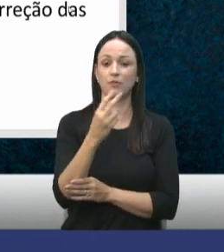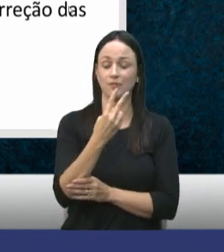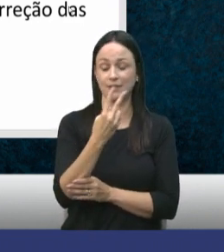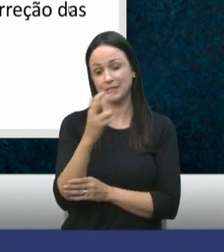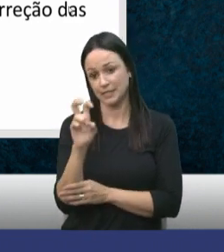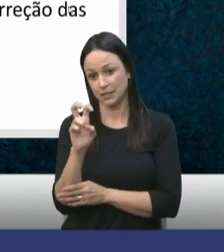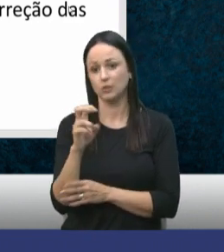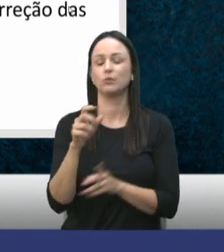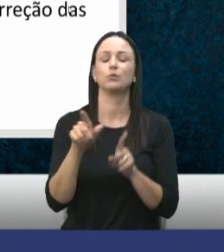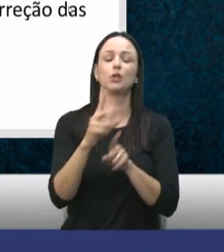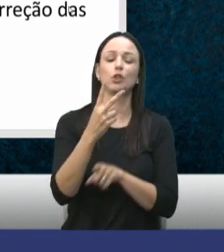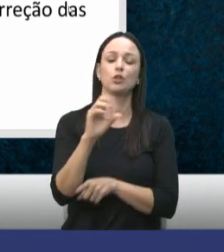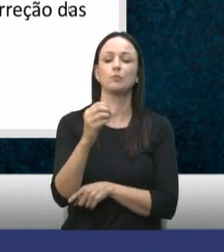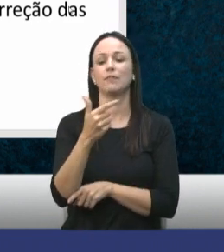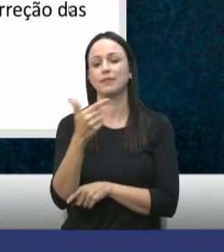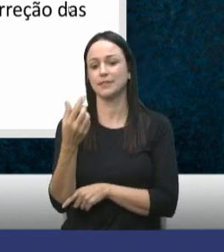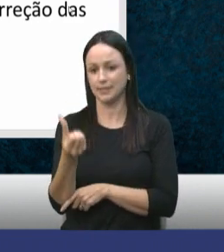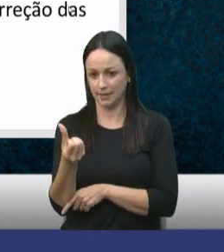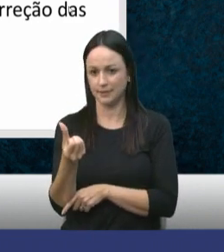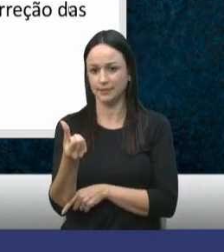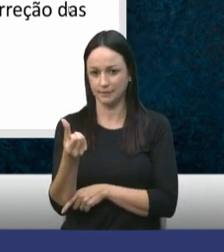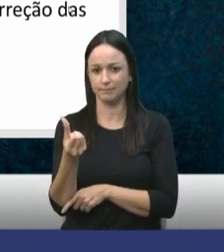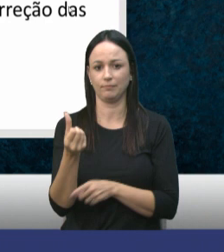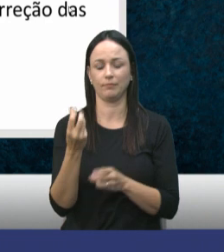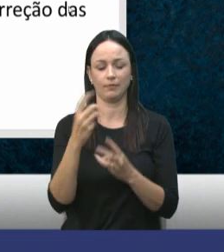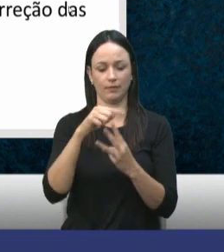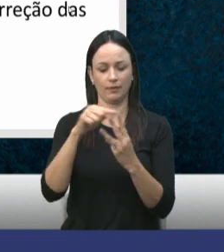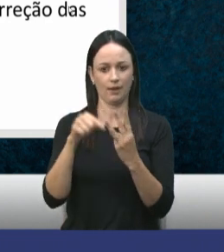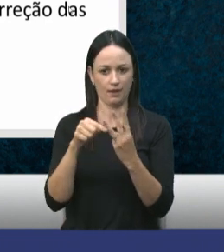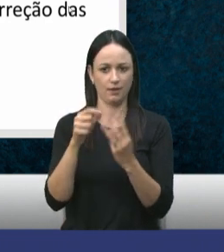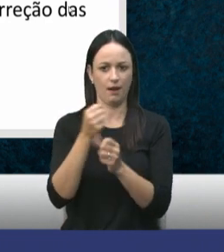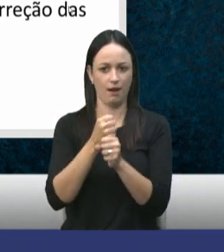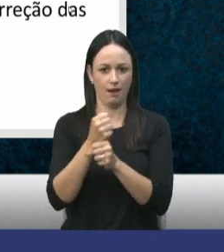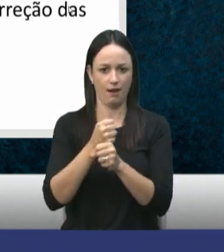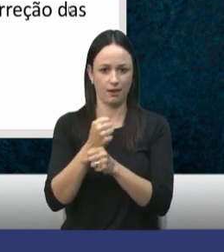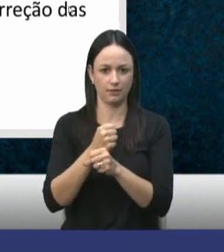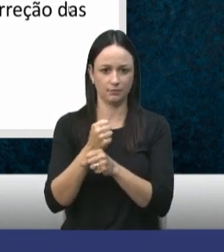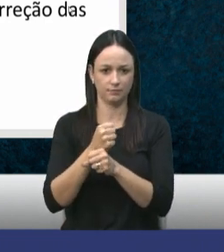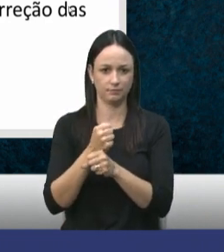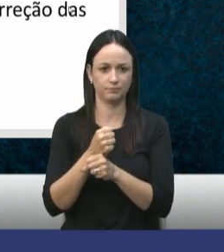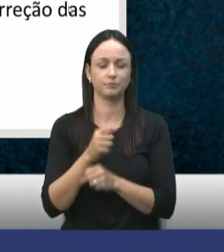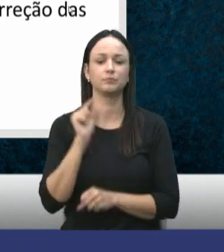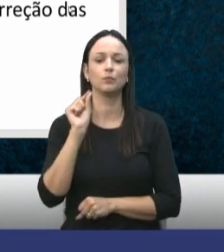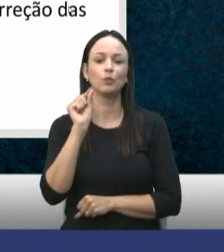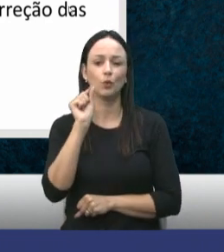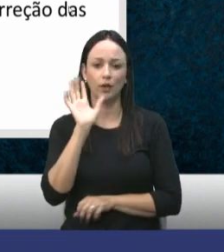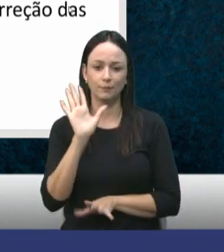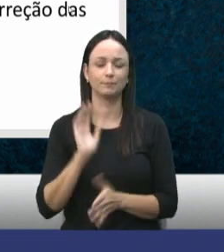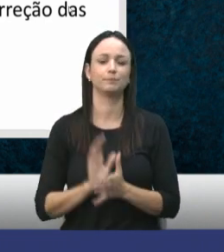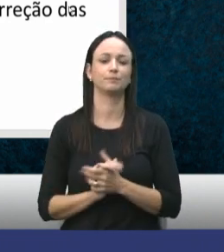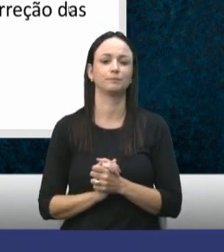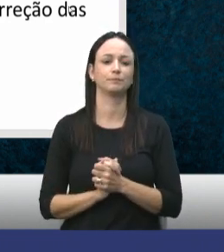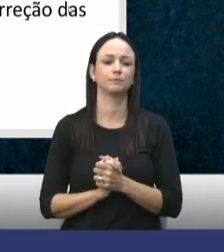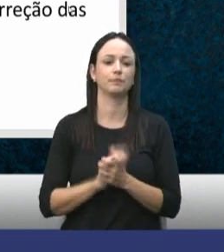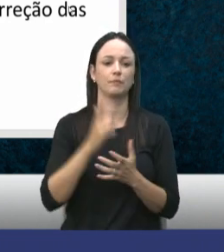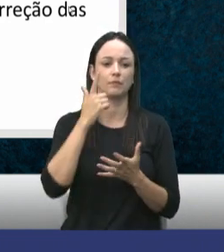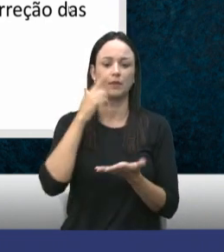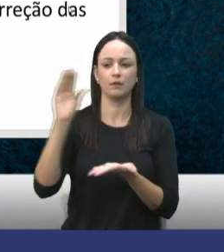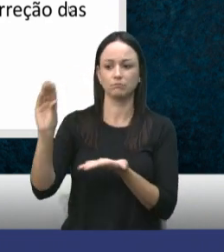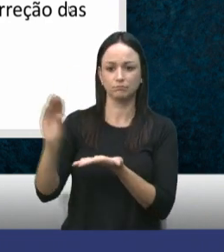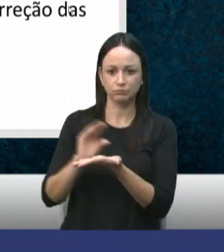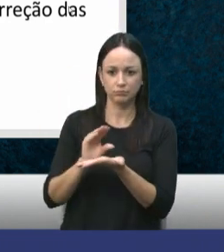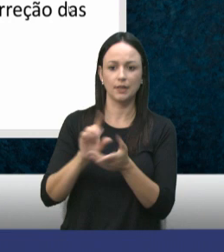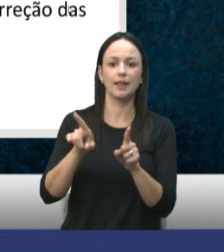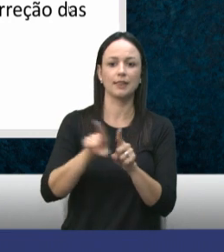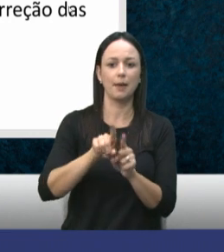2026. Também é importante dizer que nessa métrica a gente leva em consideração as receitas e despesas